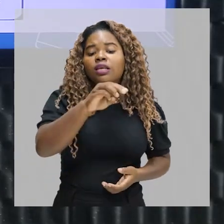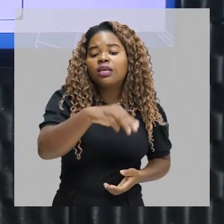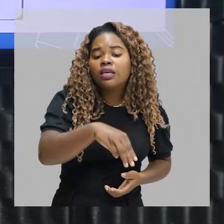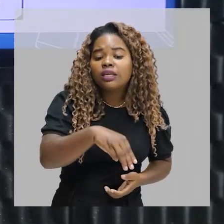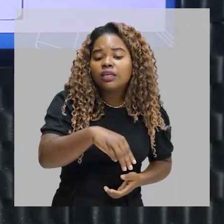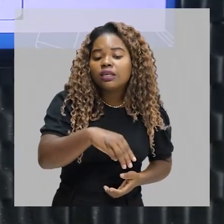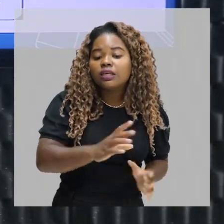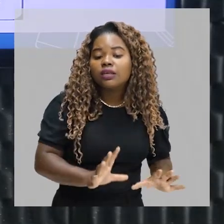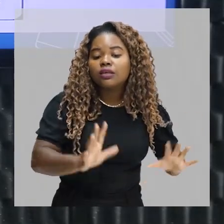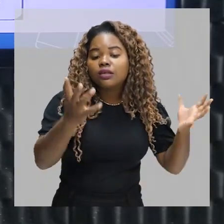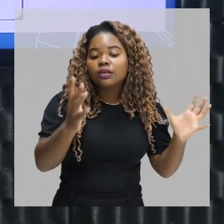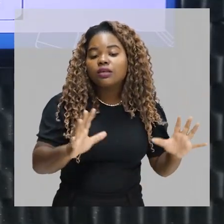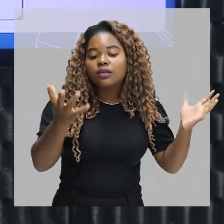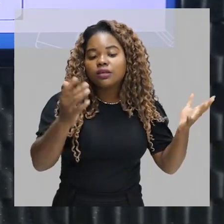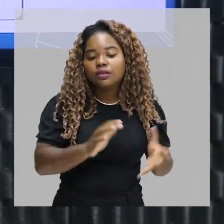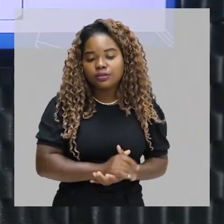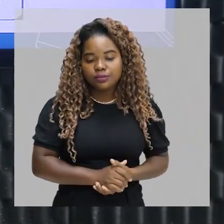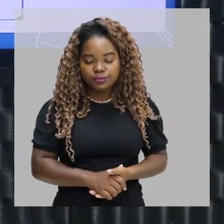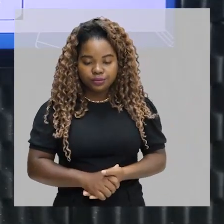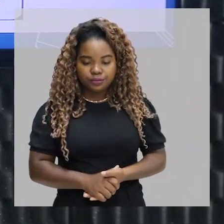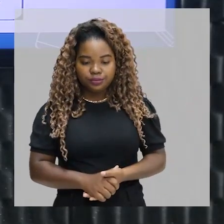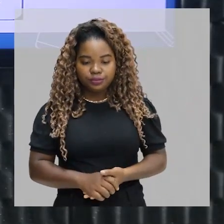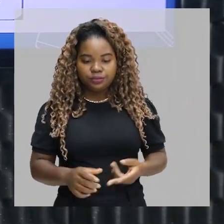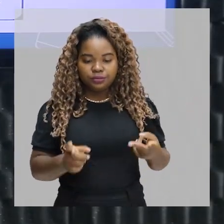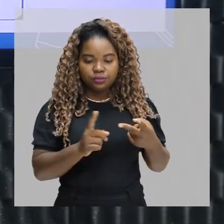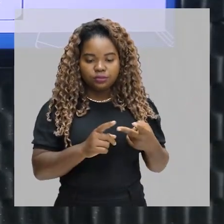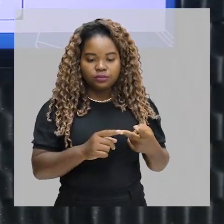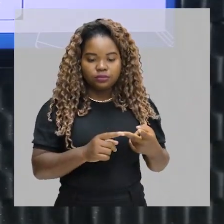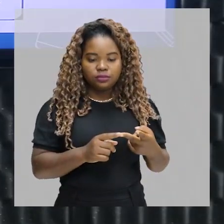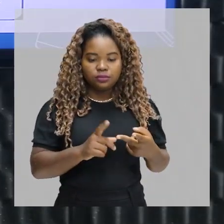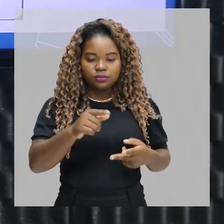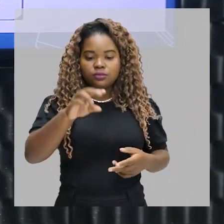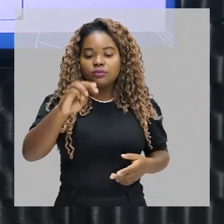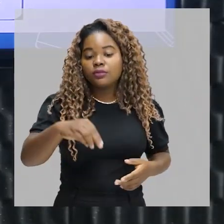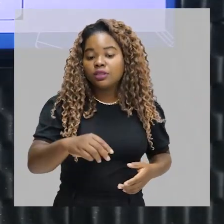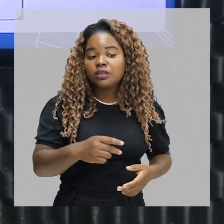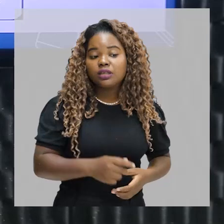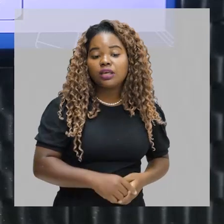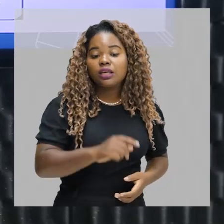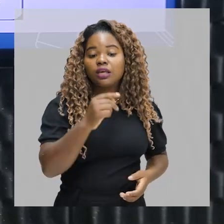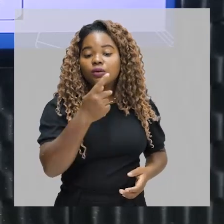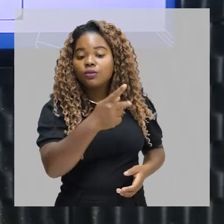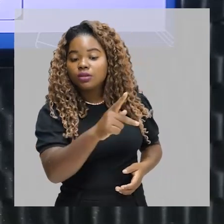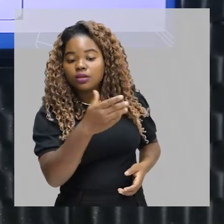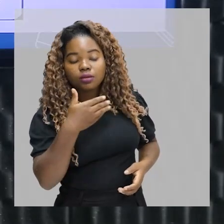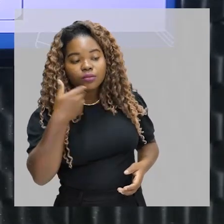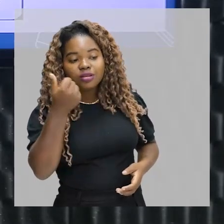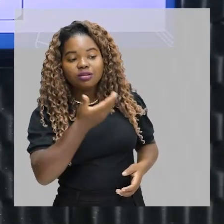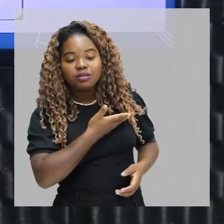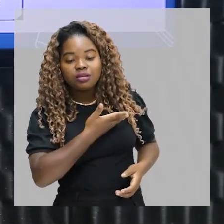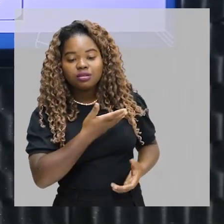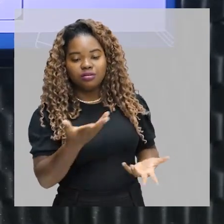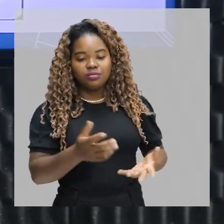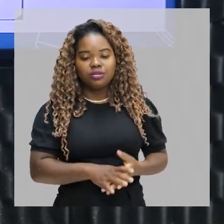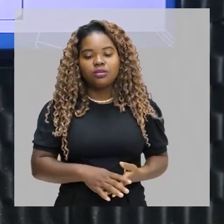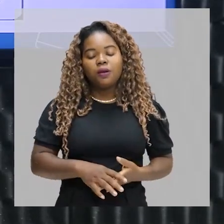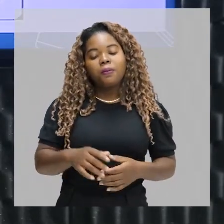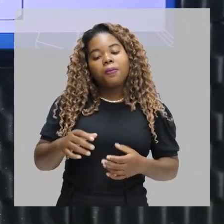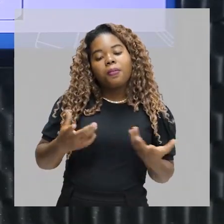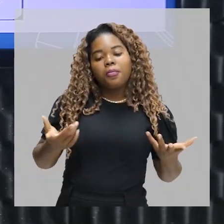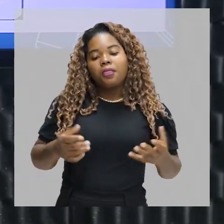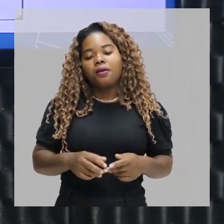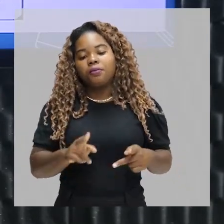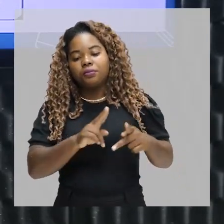estava na festa? Who is your best friend? Quem é o seu melhor amigo? Pronomes interrogativos, eles sempre vêm